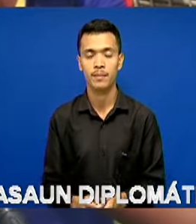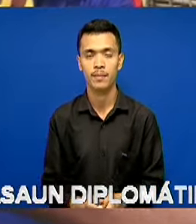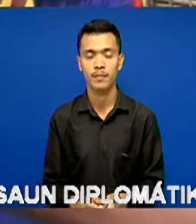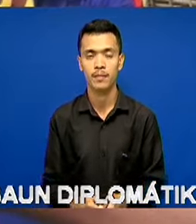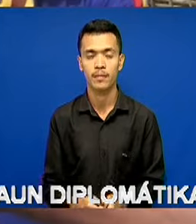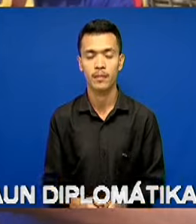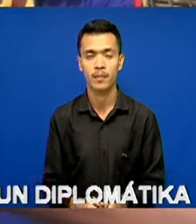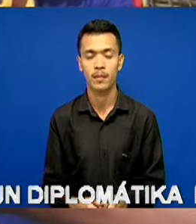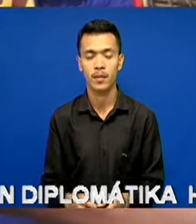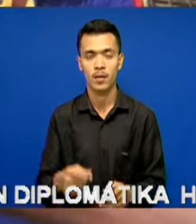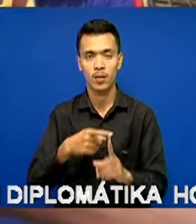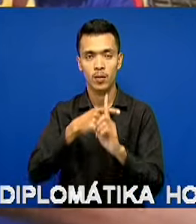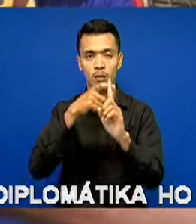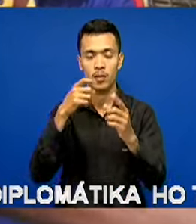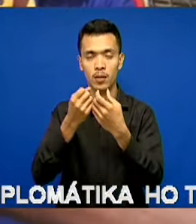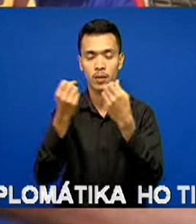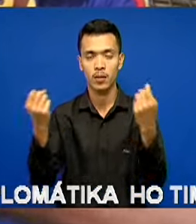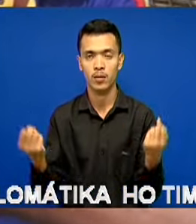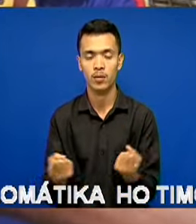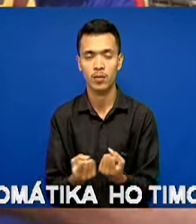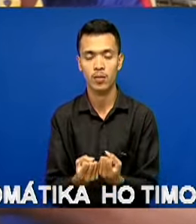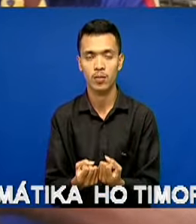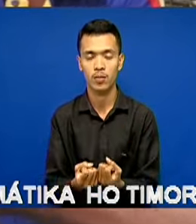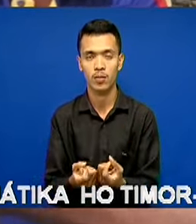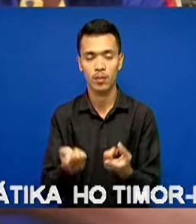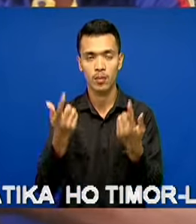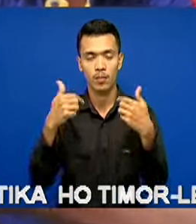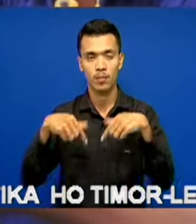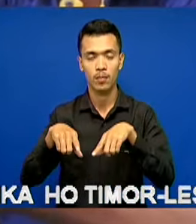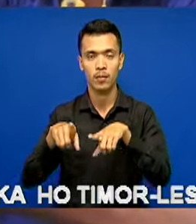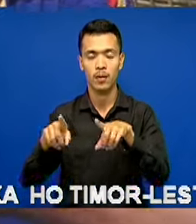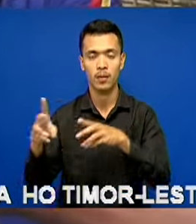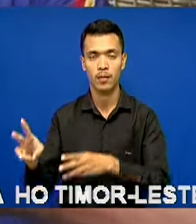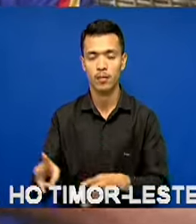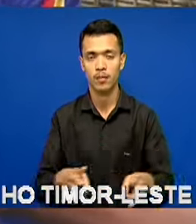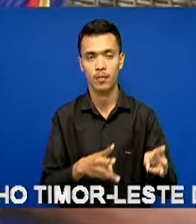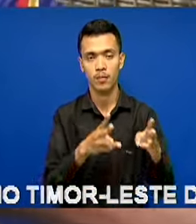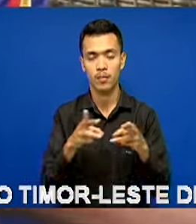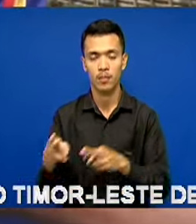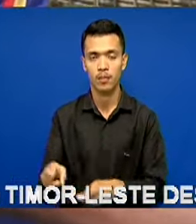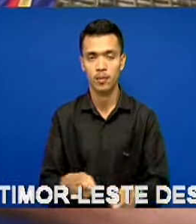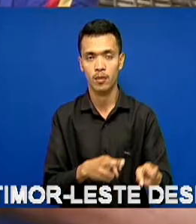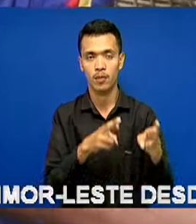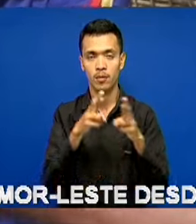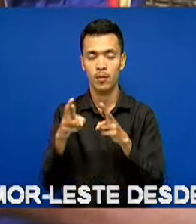di lor. Use suku di lor. Então, a carreira que eu tenho né? Quase